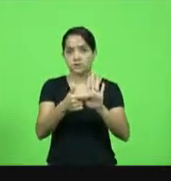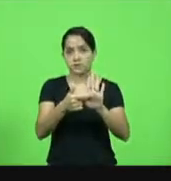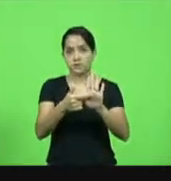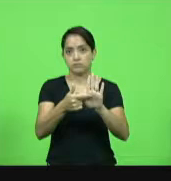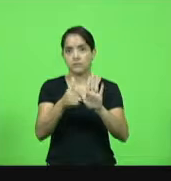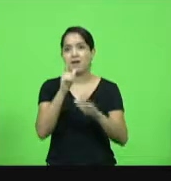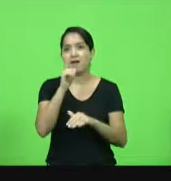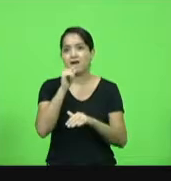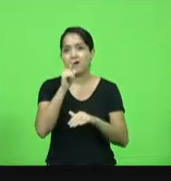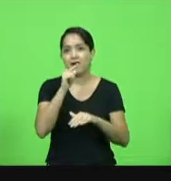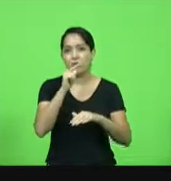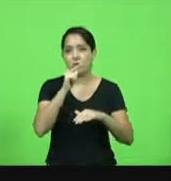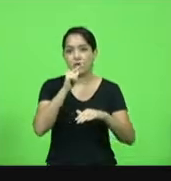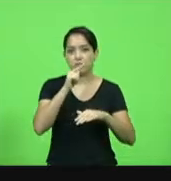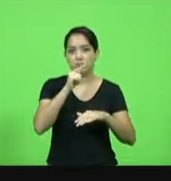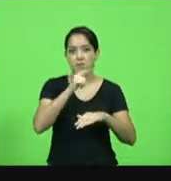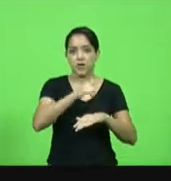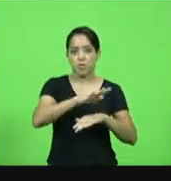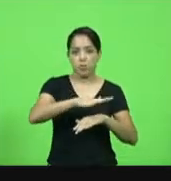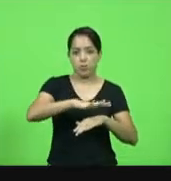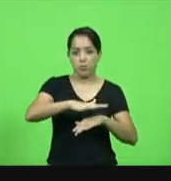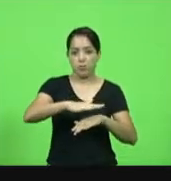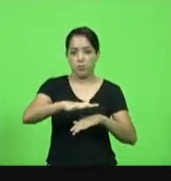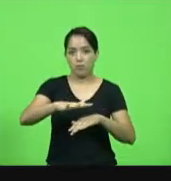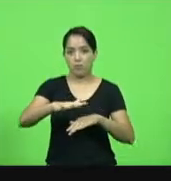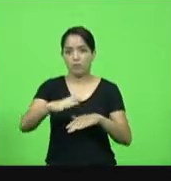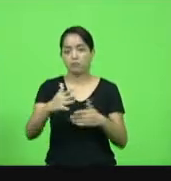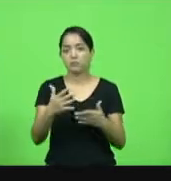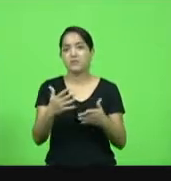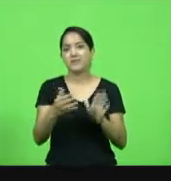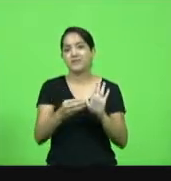água sobre a pista, que fica por falta de